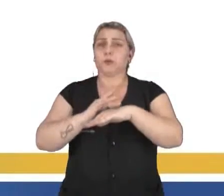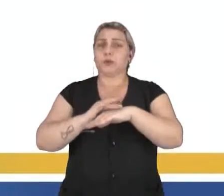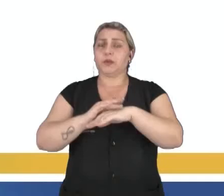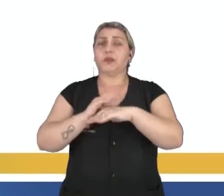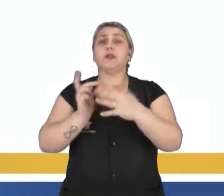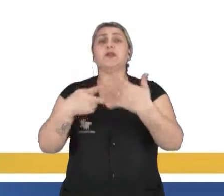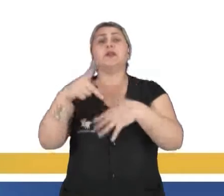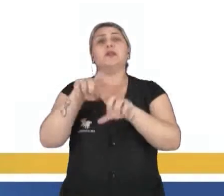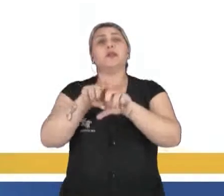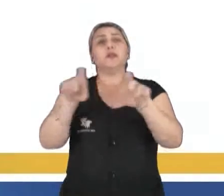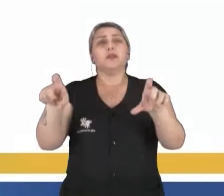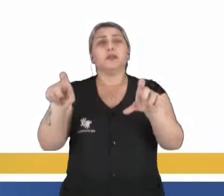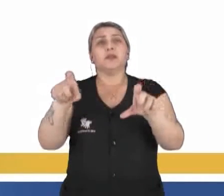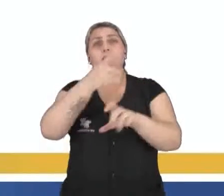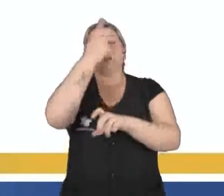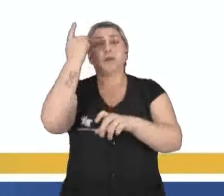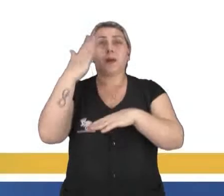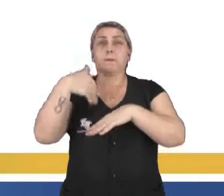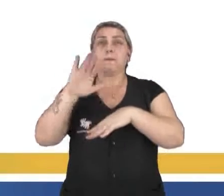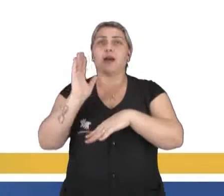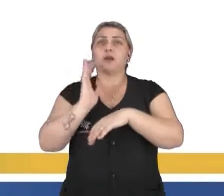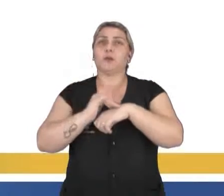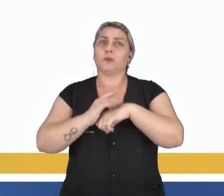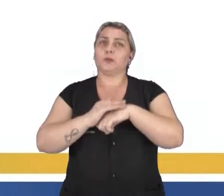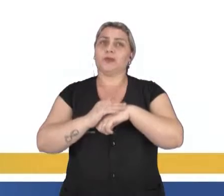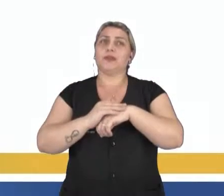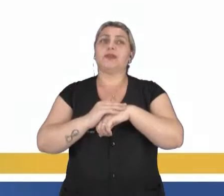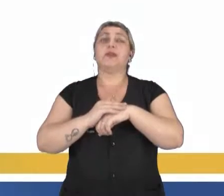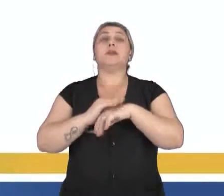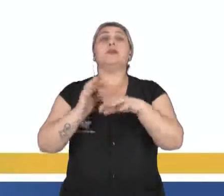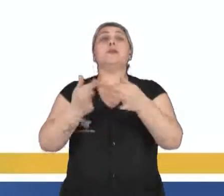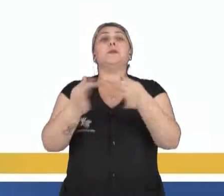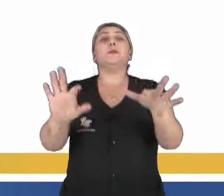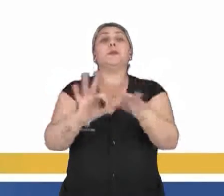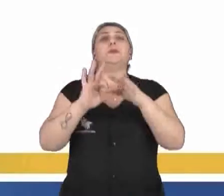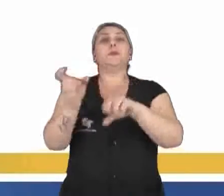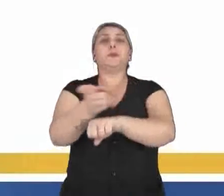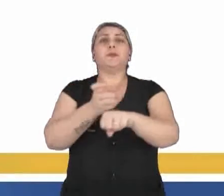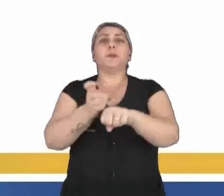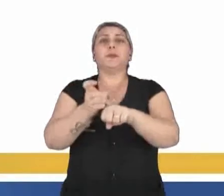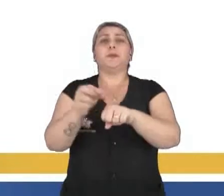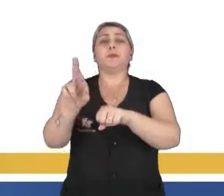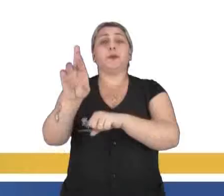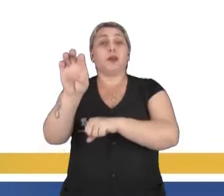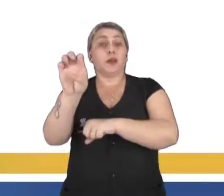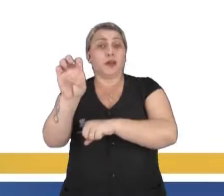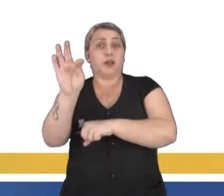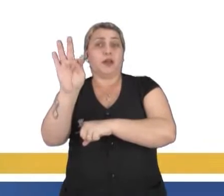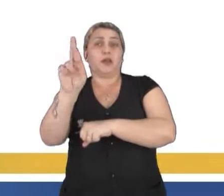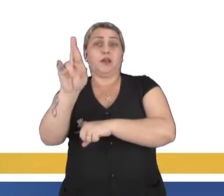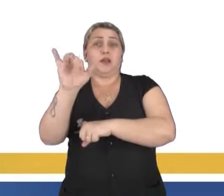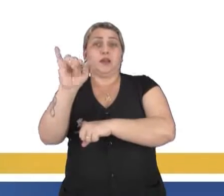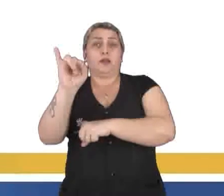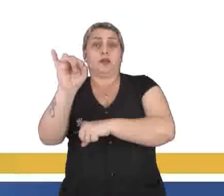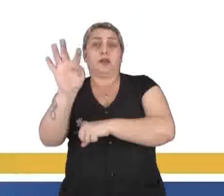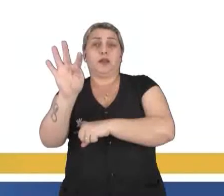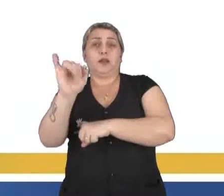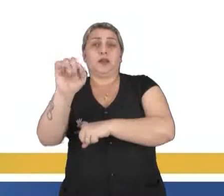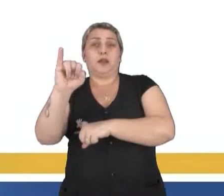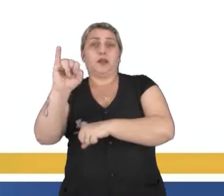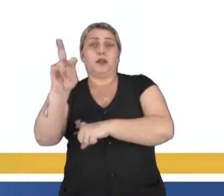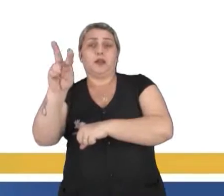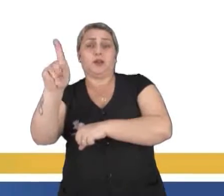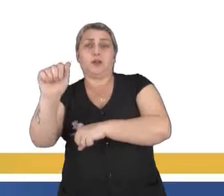principal as pessoas costumam ser mais doentes aí vamos ver a adjetiva restritiva quem são essas pessoas